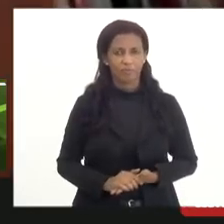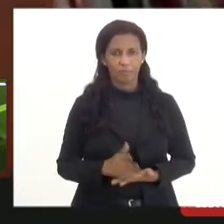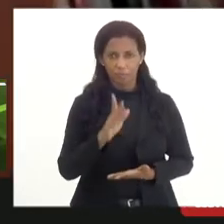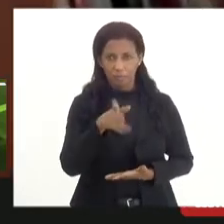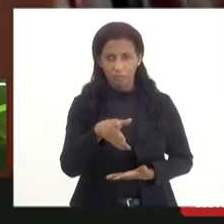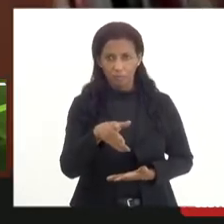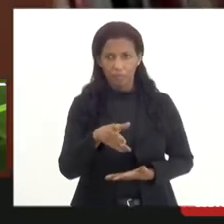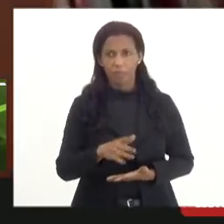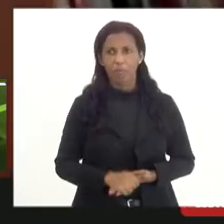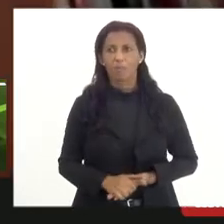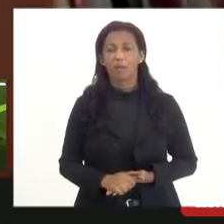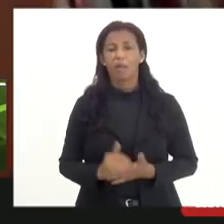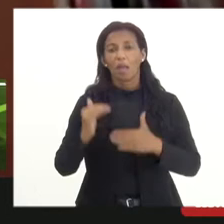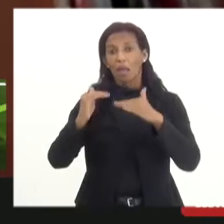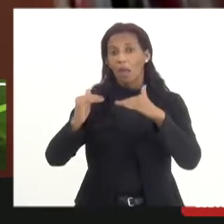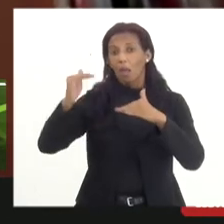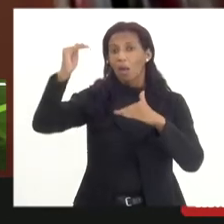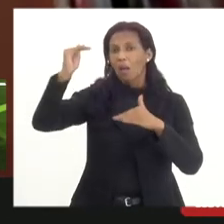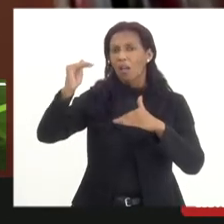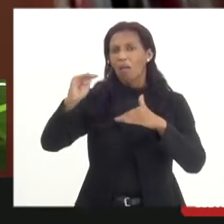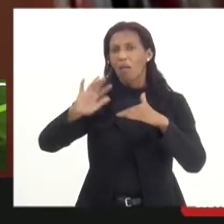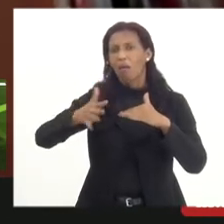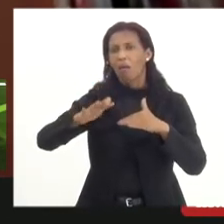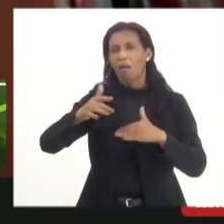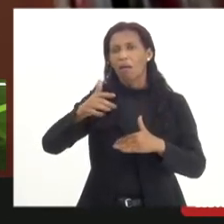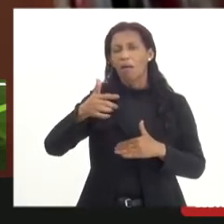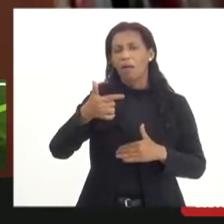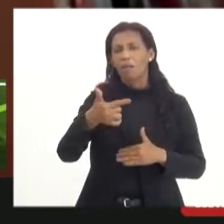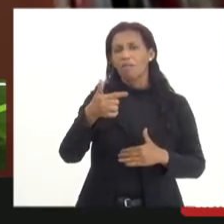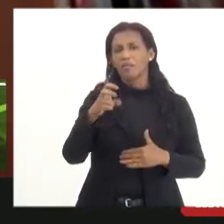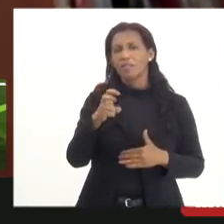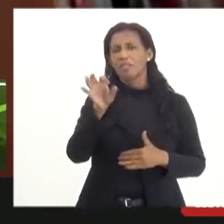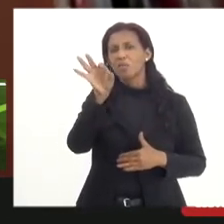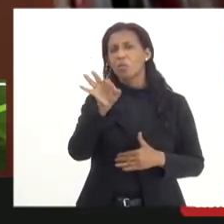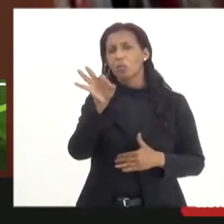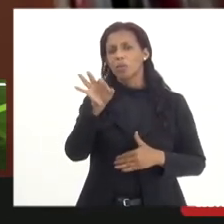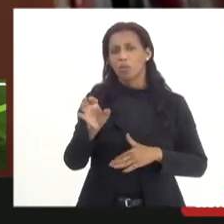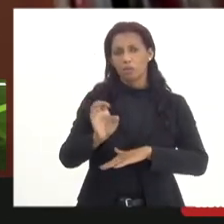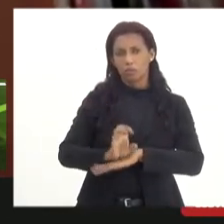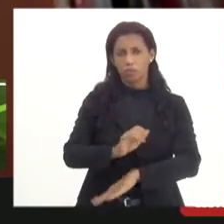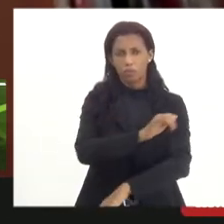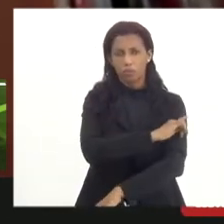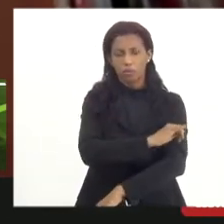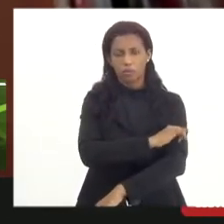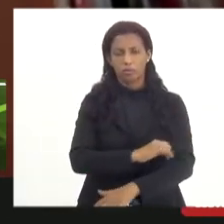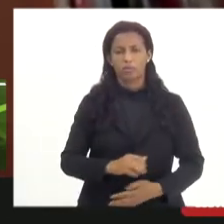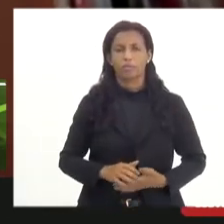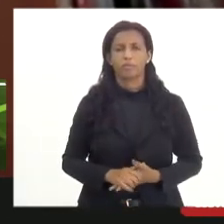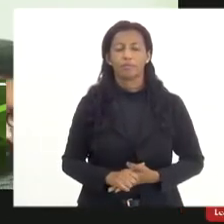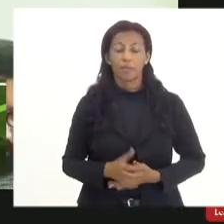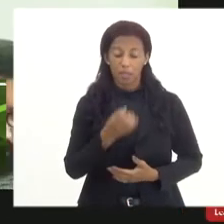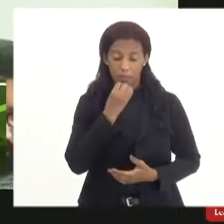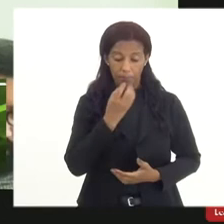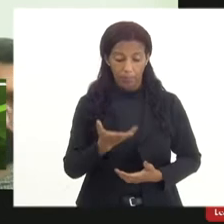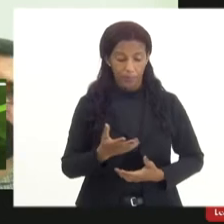Isso, exatamente. Agora aumentou um pouco, está em torno de 25% no estado do Rio de Janeiro. Que